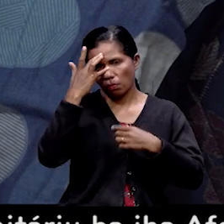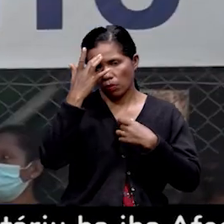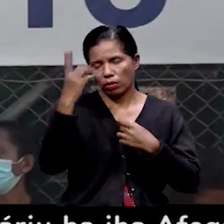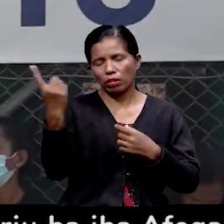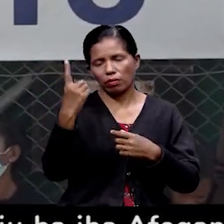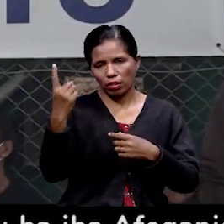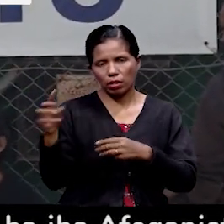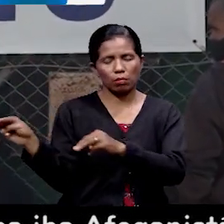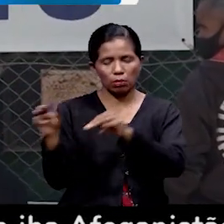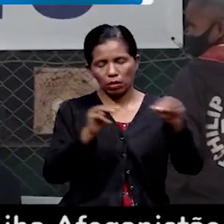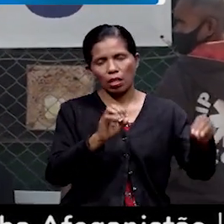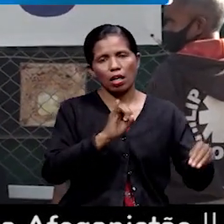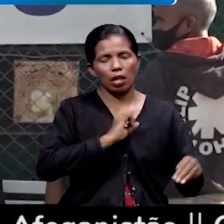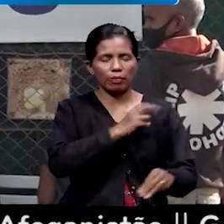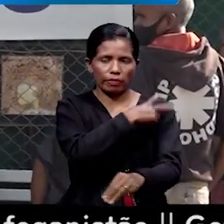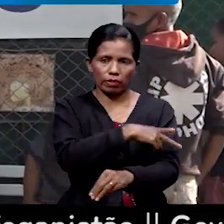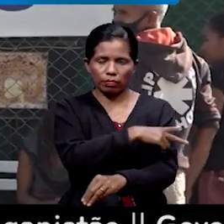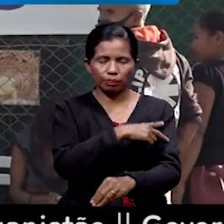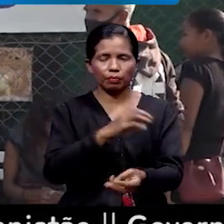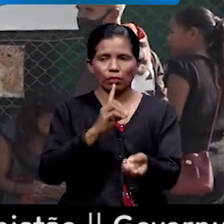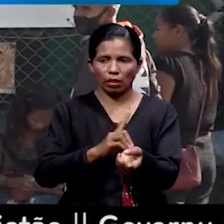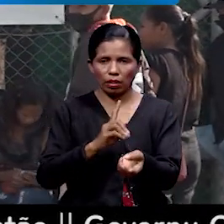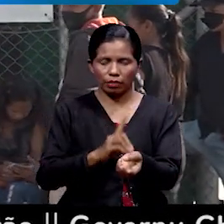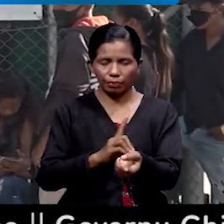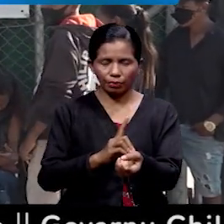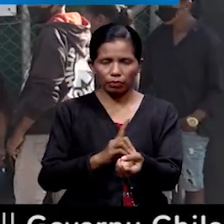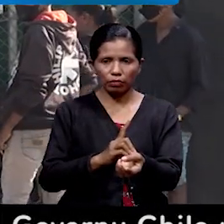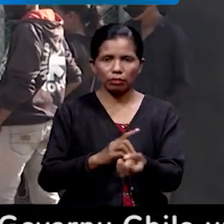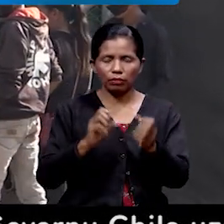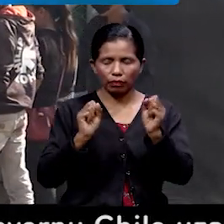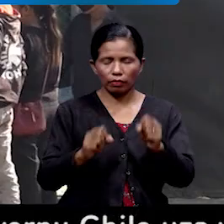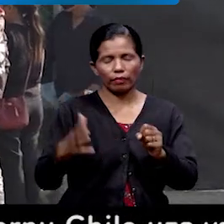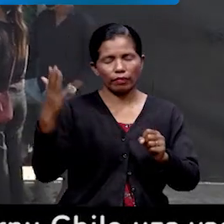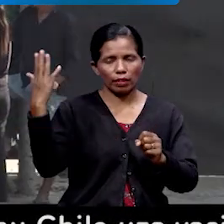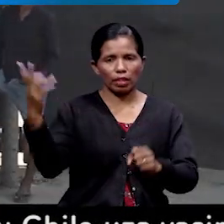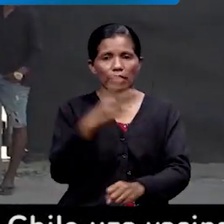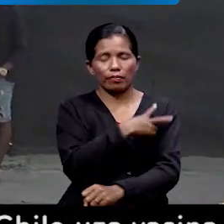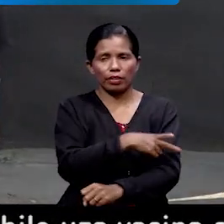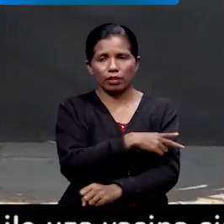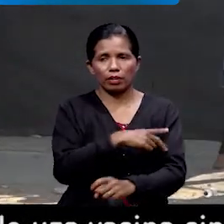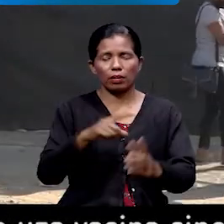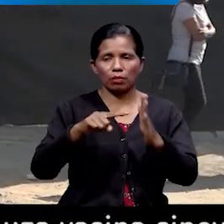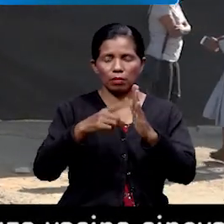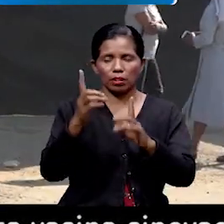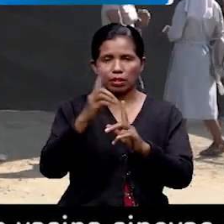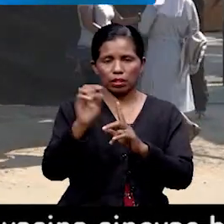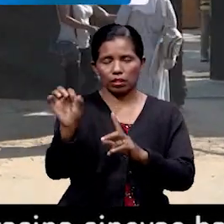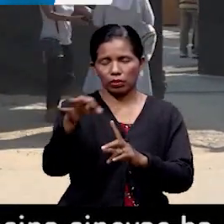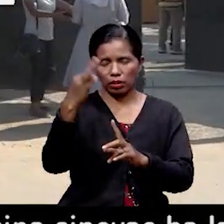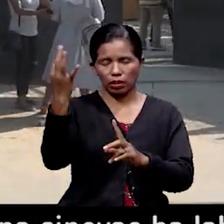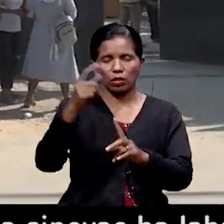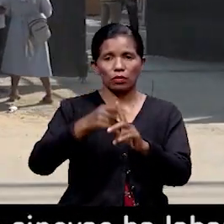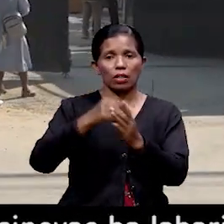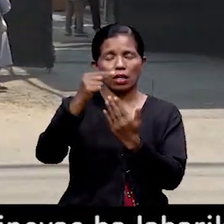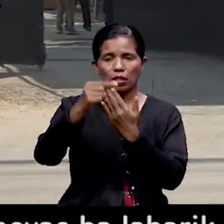nih. Dr. Sérgio Lobo halo tratamento e a sala isolamento Vera Cruz a Rússi Loron Sanulo Recensia fulano